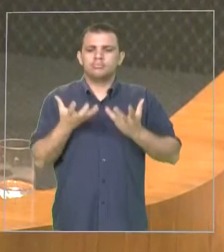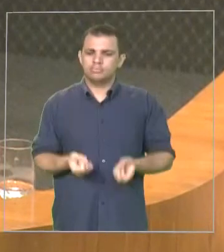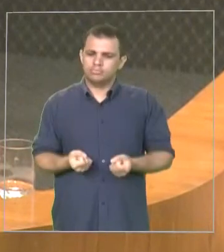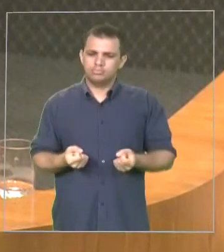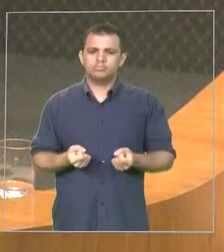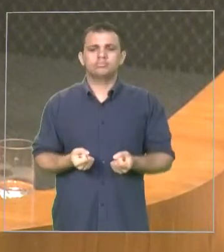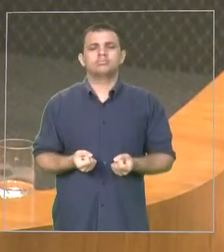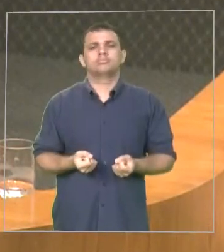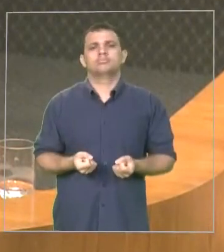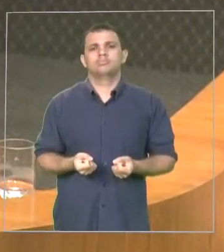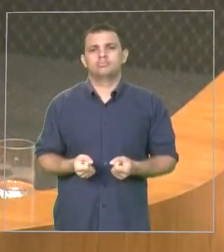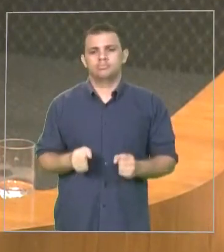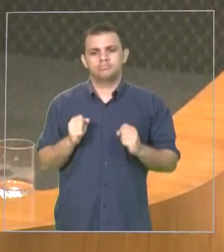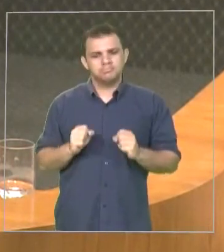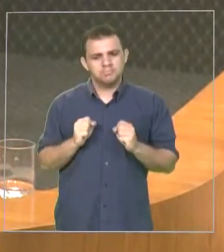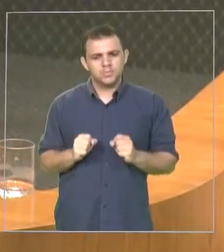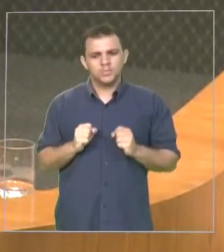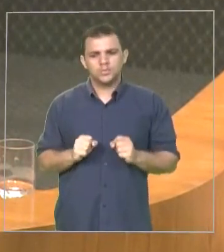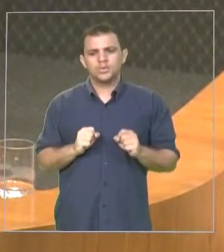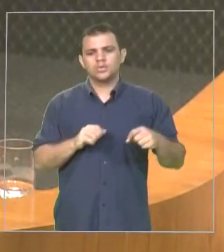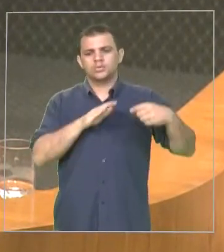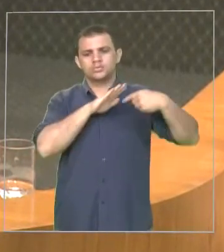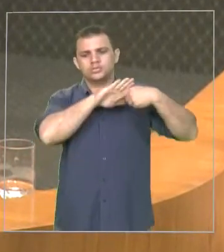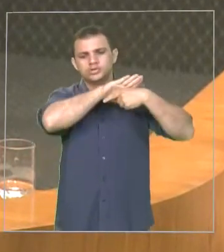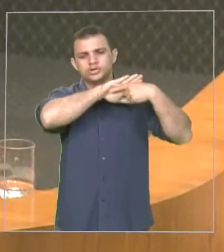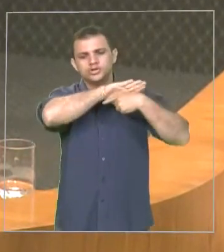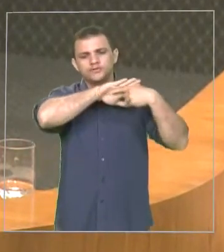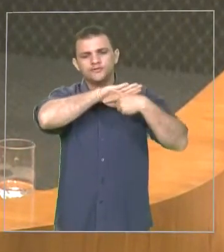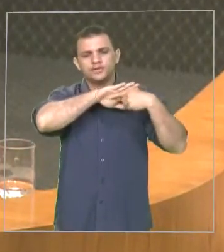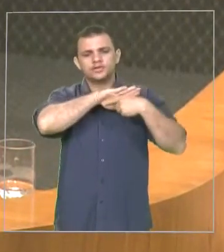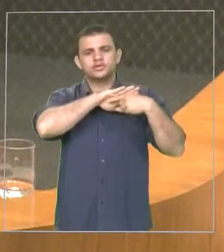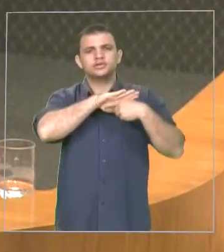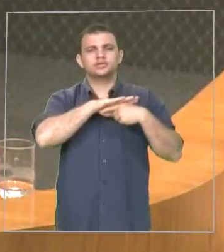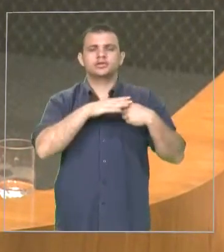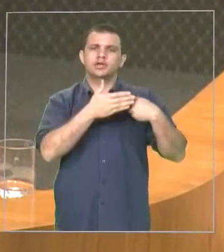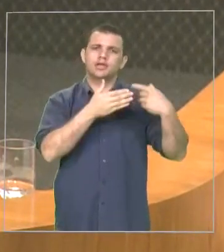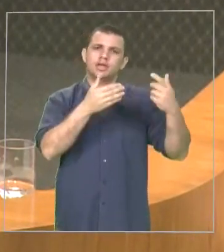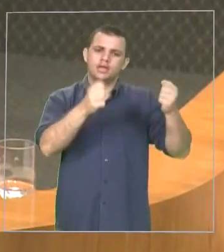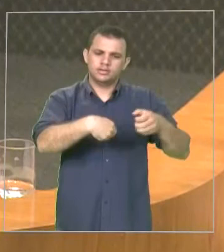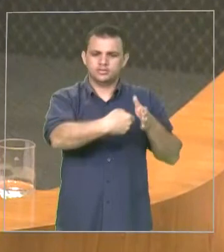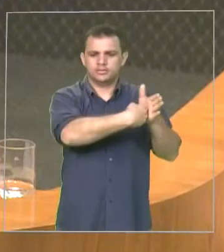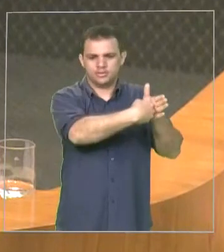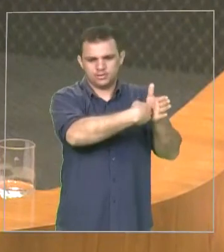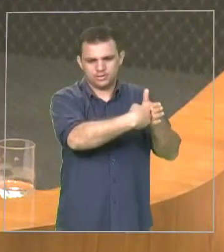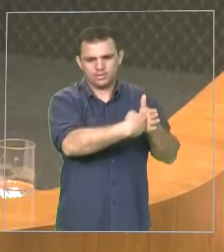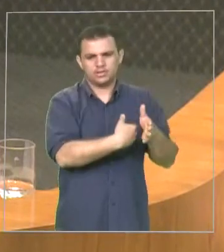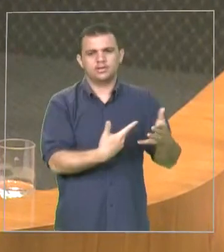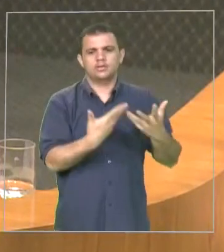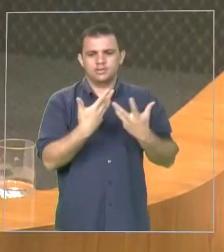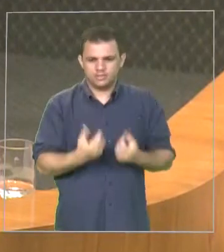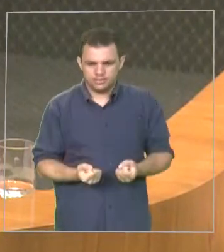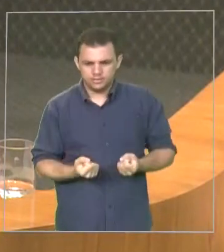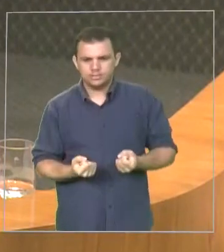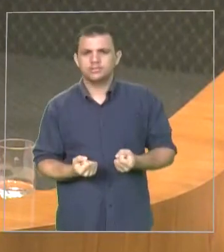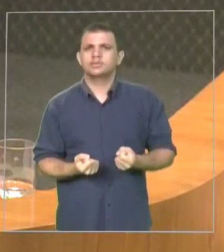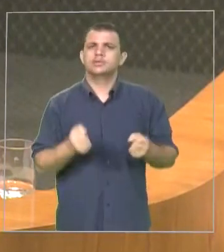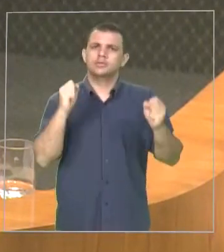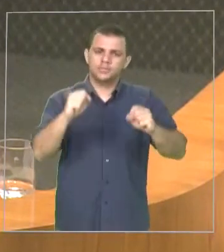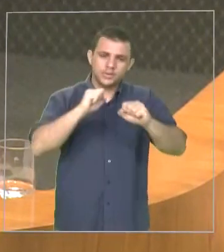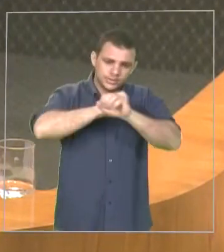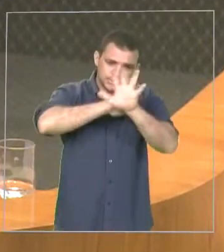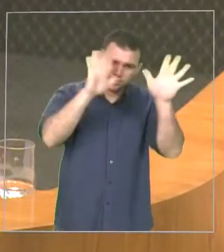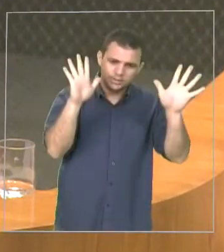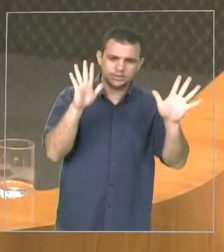para encerrar, senhor presidente, de esclarecer e facilitar a investigação de todos os órgãos de